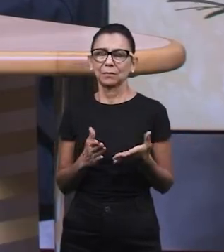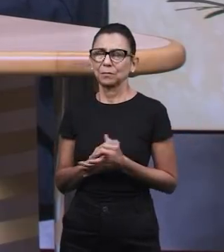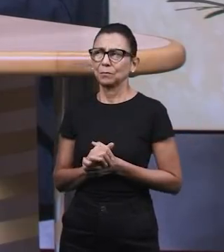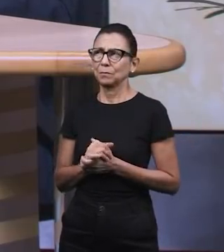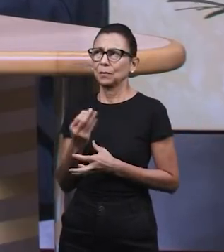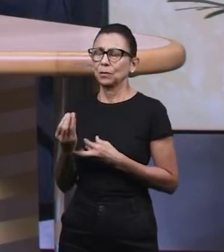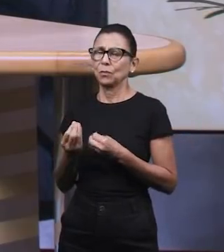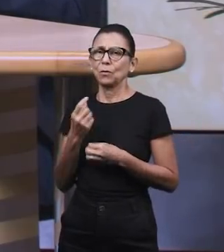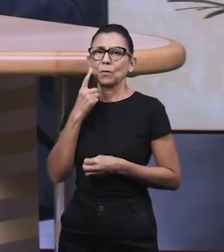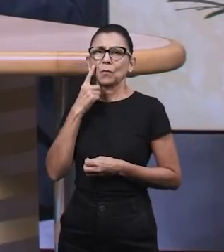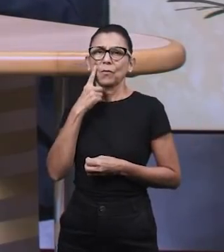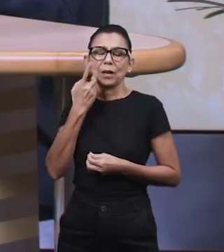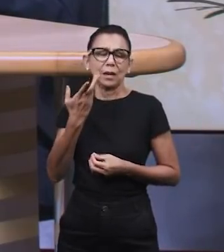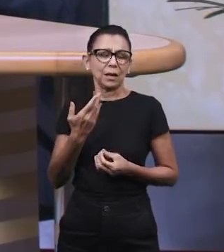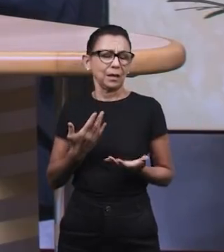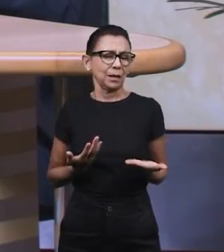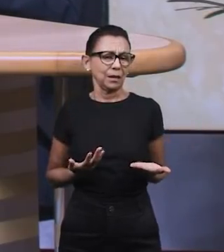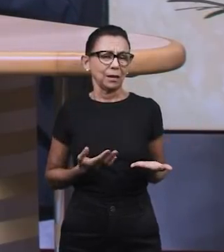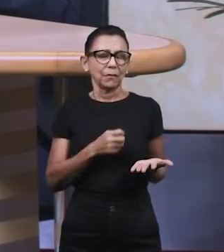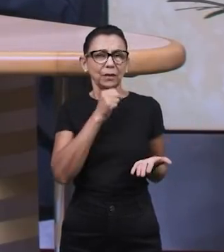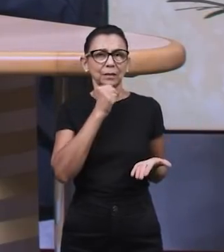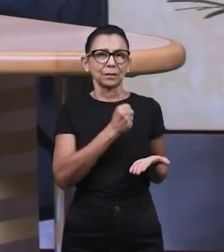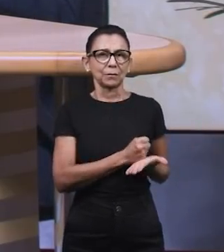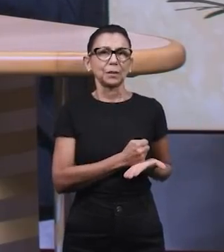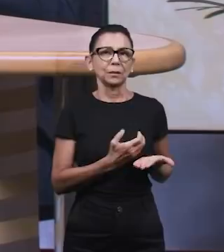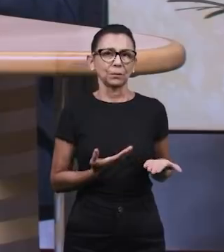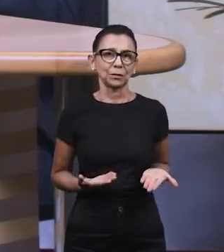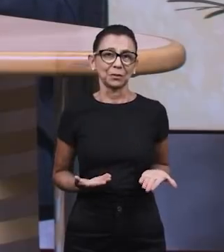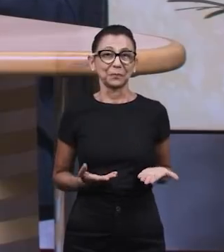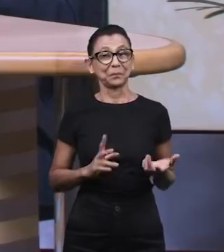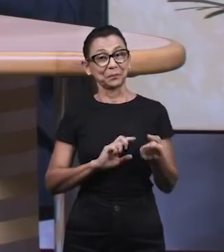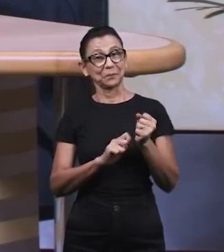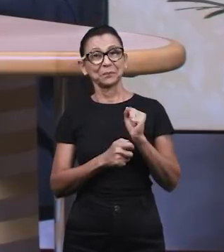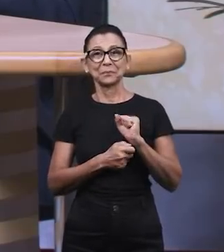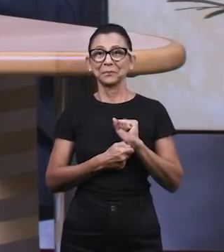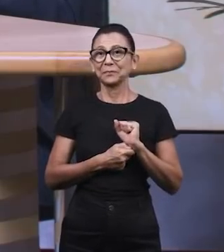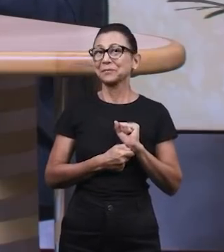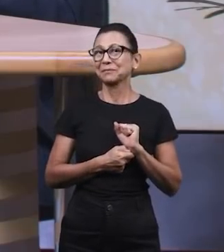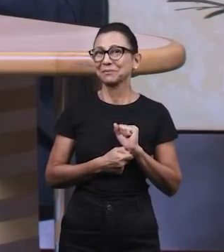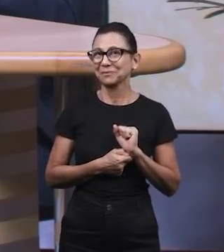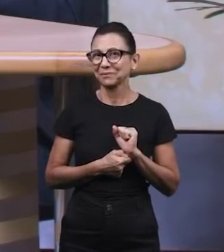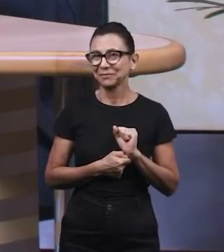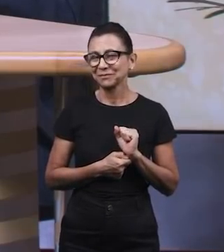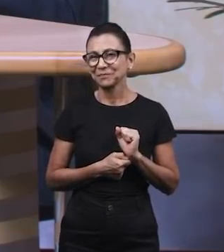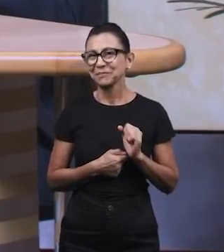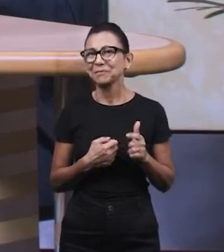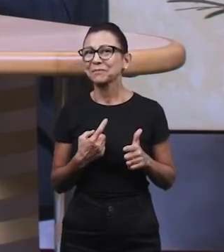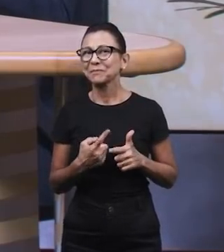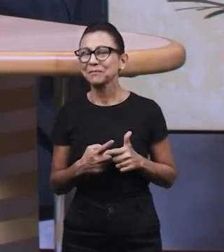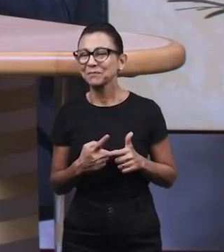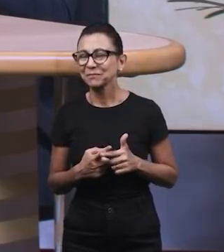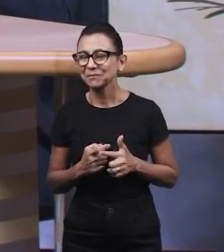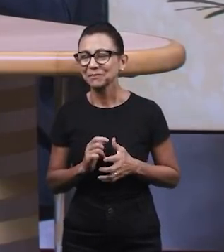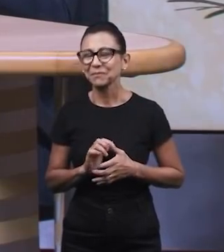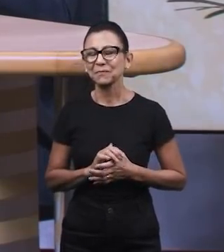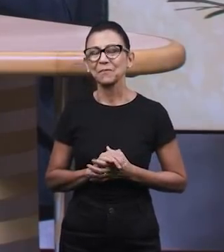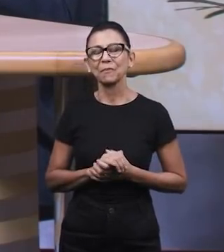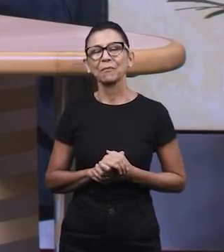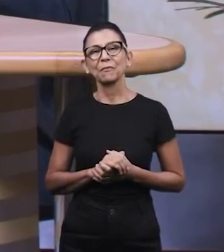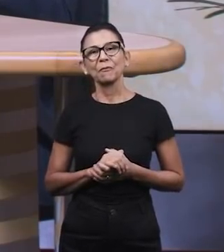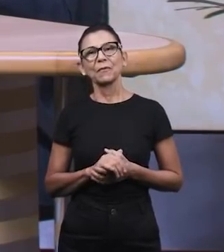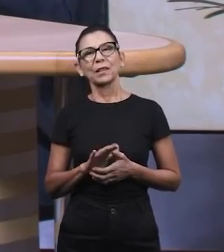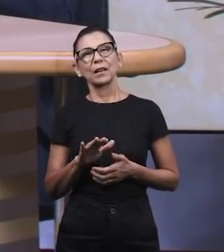a pergunta, sim, mas como ver Jesus ali no Velho Testamento? E esse aqui é exatamente o nosso segredo aqui. Por quê? Porque, na